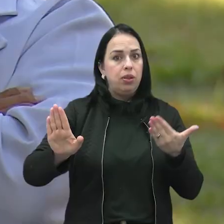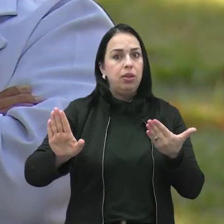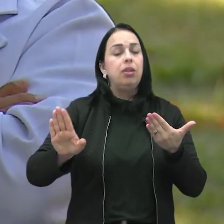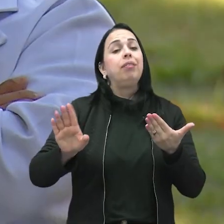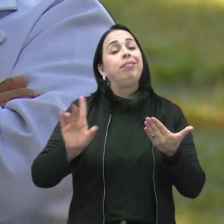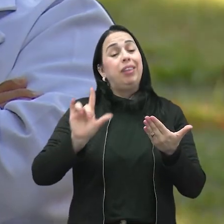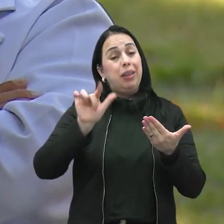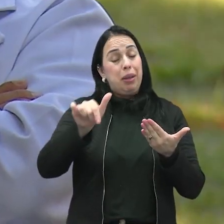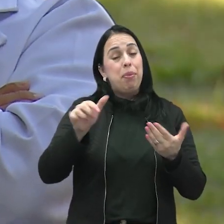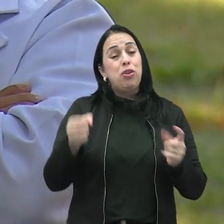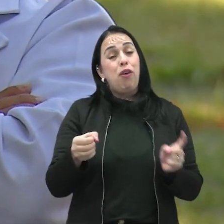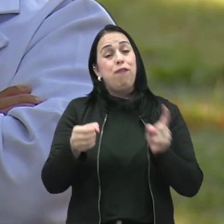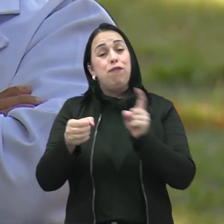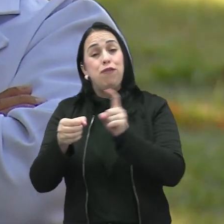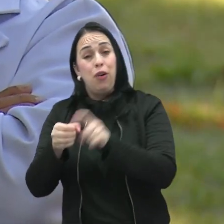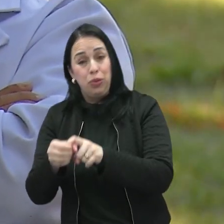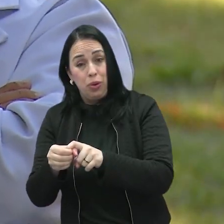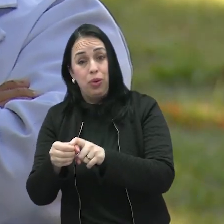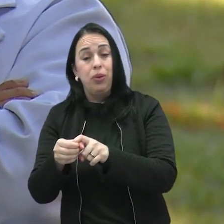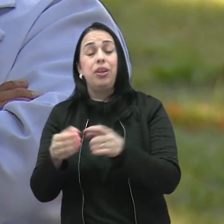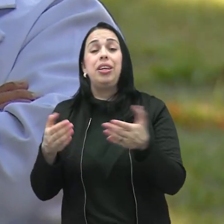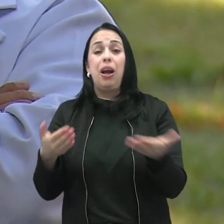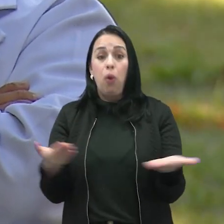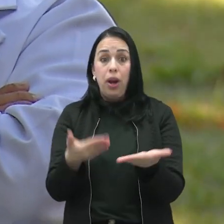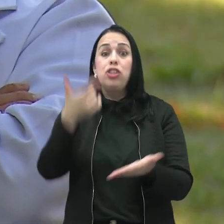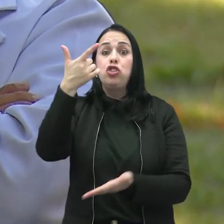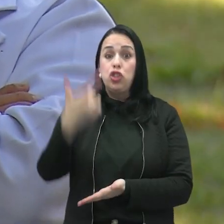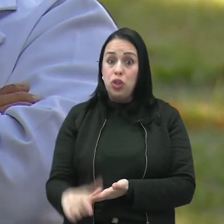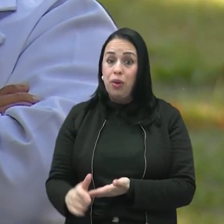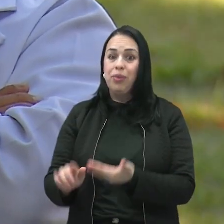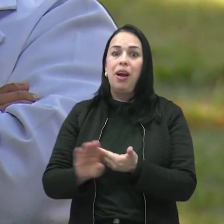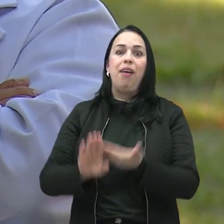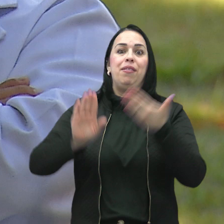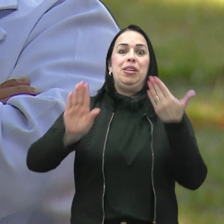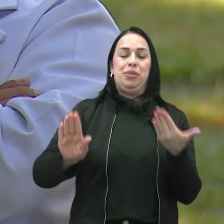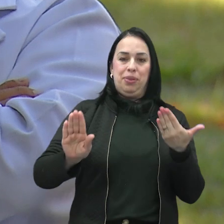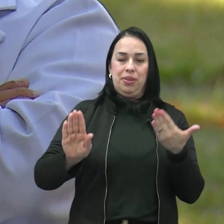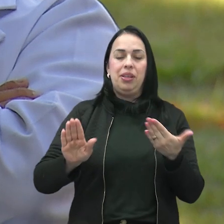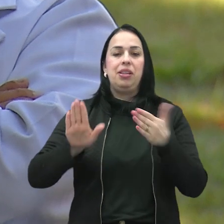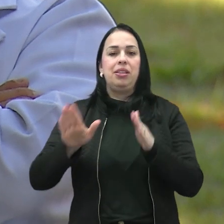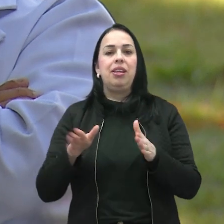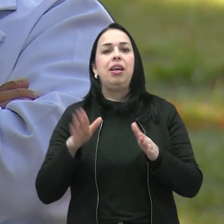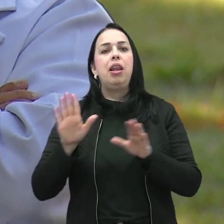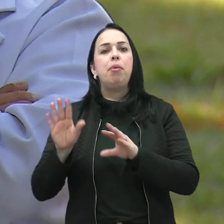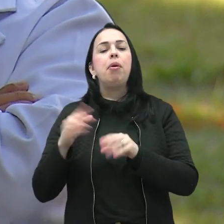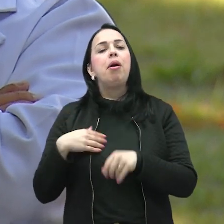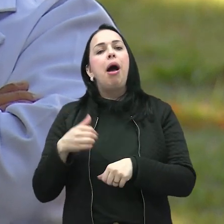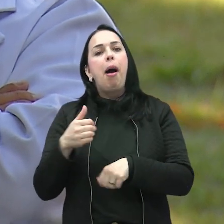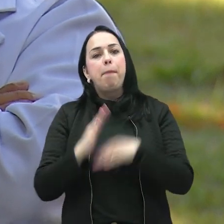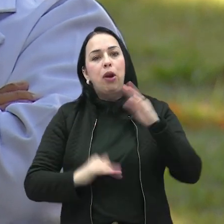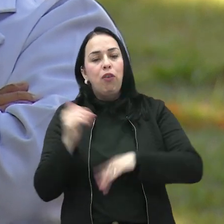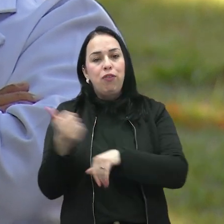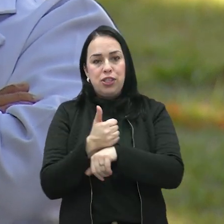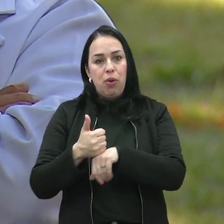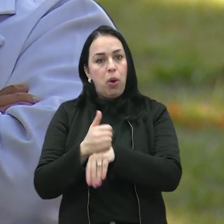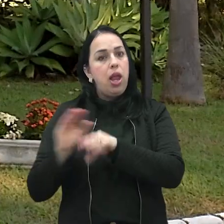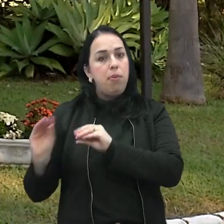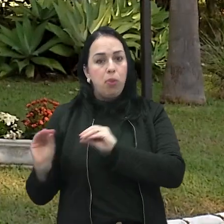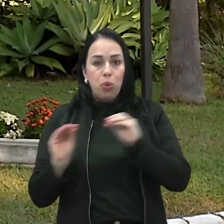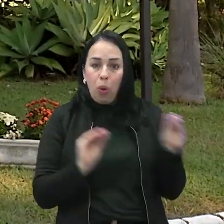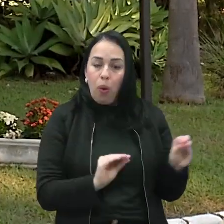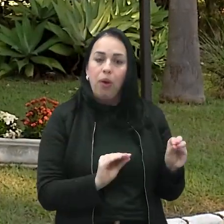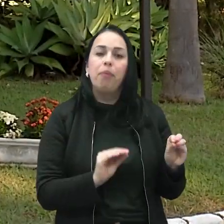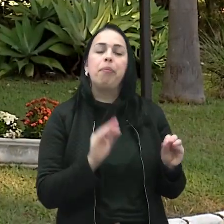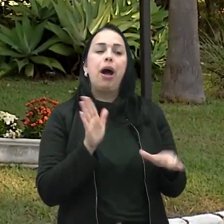recaída e agora está longe das drogas há quase 11 anos novamente. Durante este processo, ele mudou de carreira